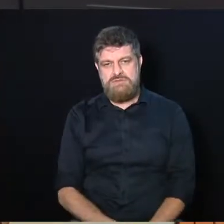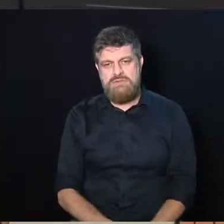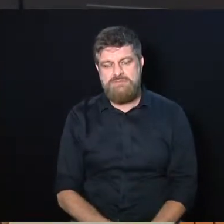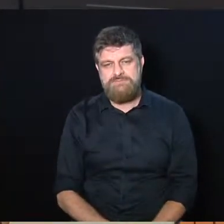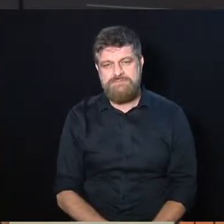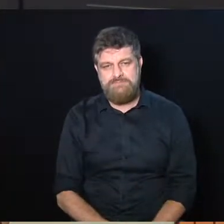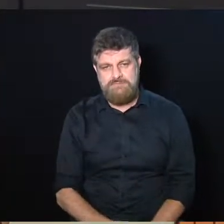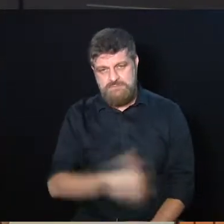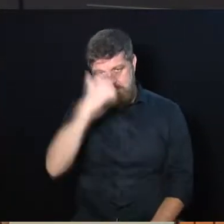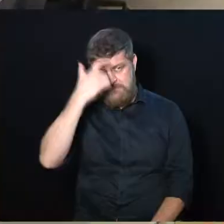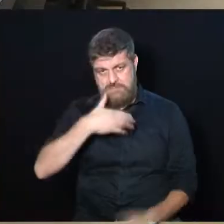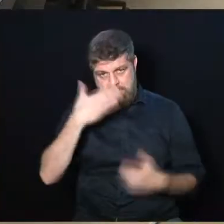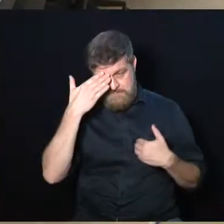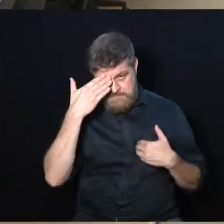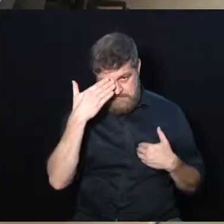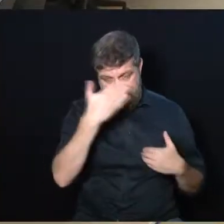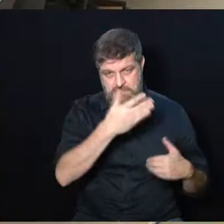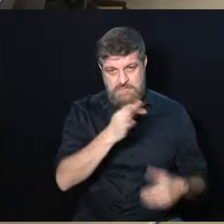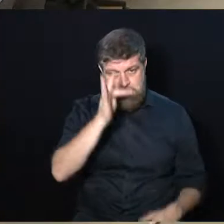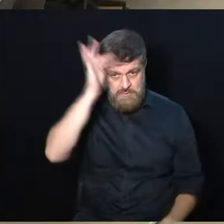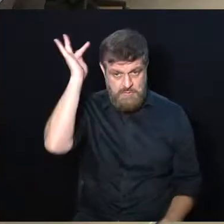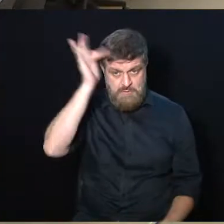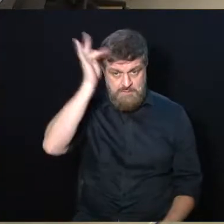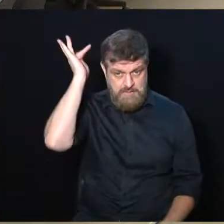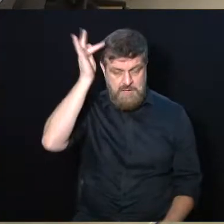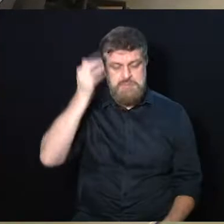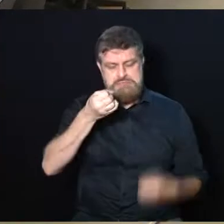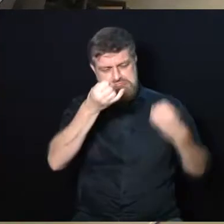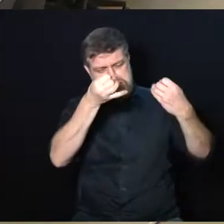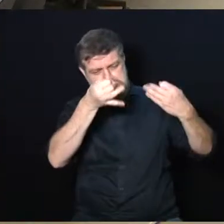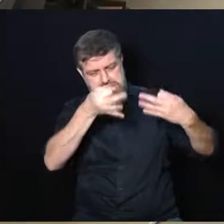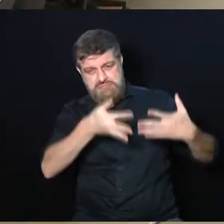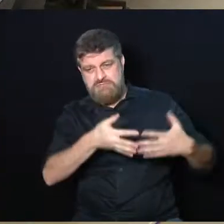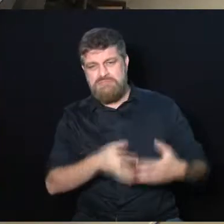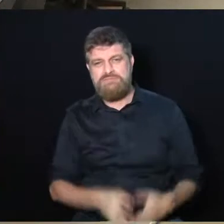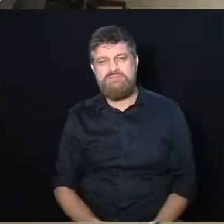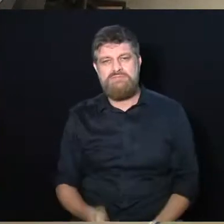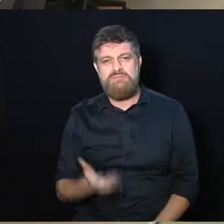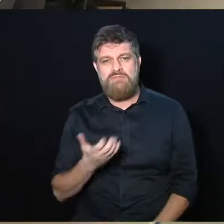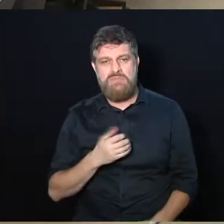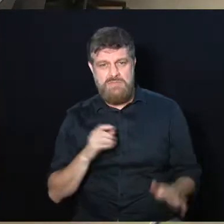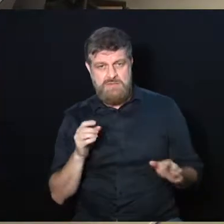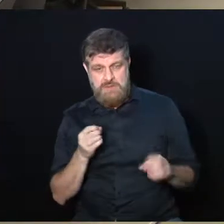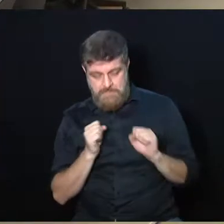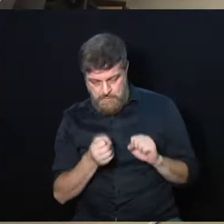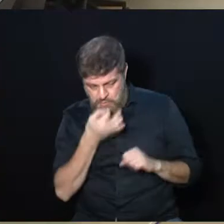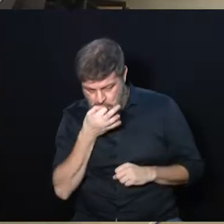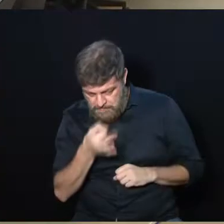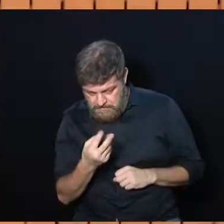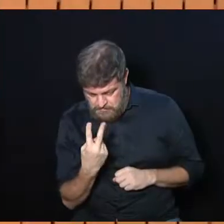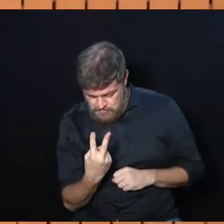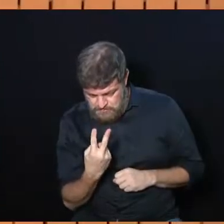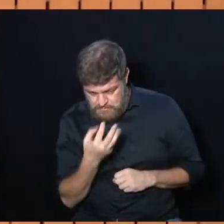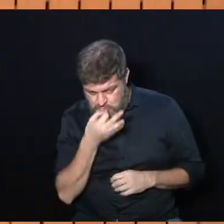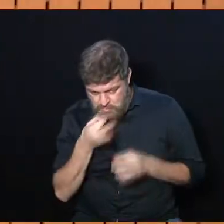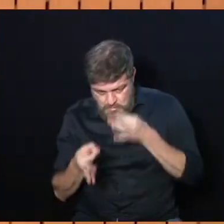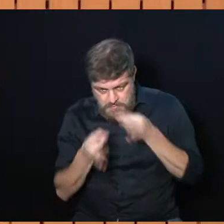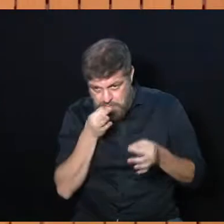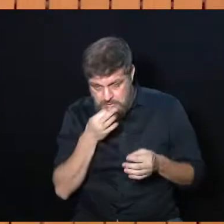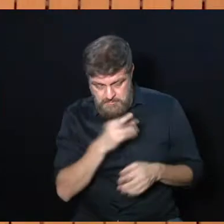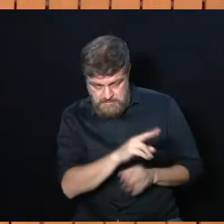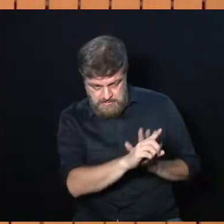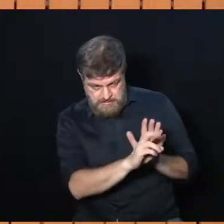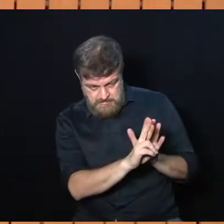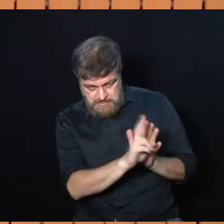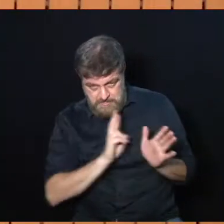Eu agradeço, doutor Fábio, pela exposição. Eu gostaria de fazer 2 comentários, se o doutor puder